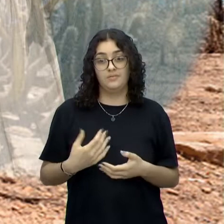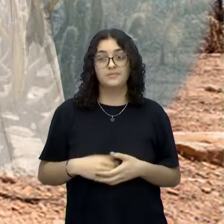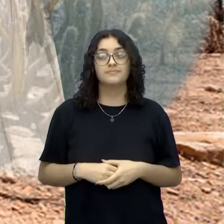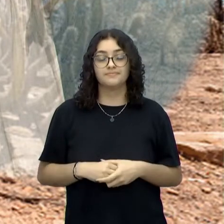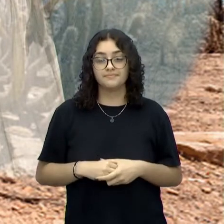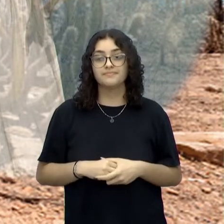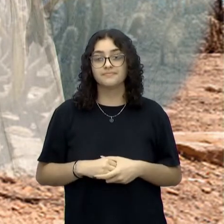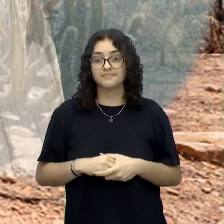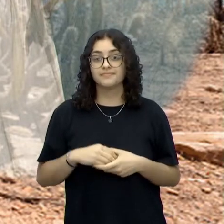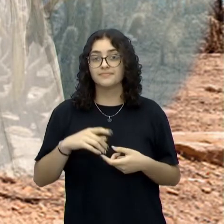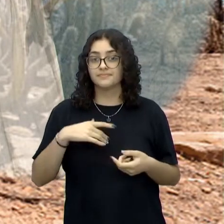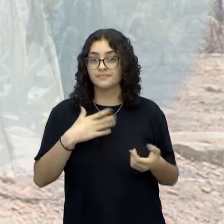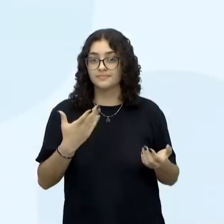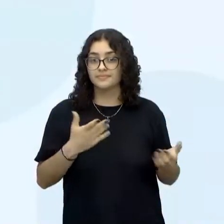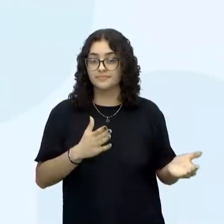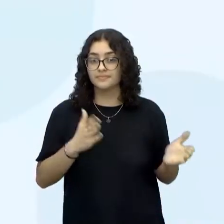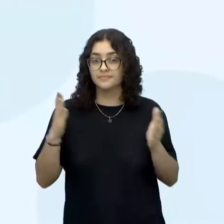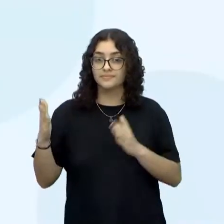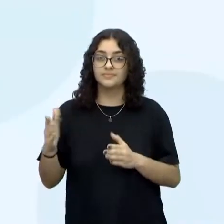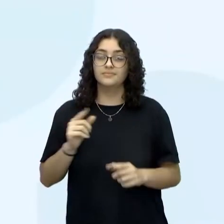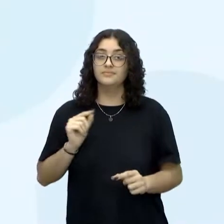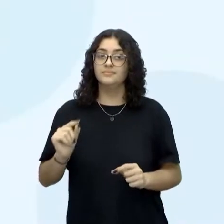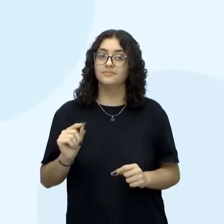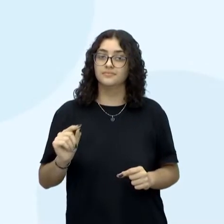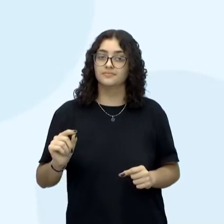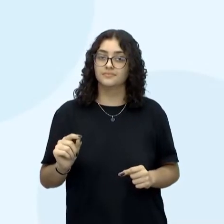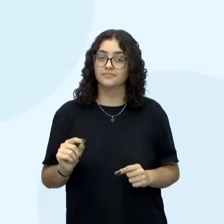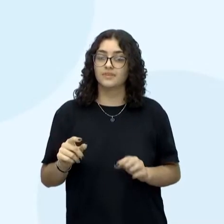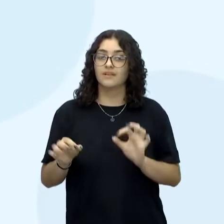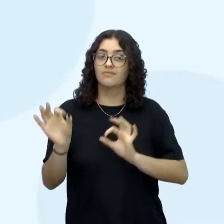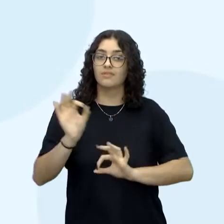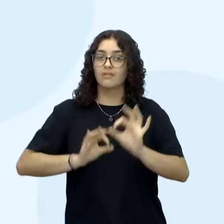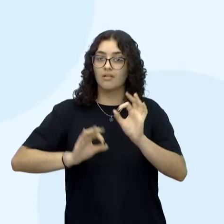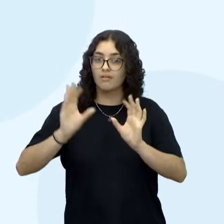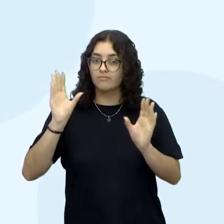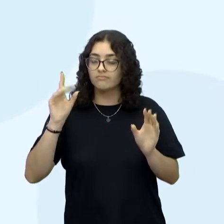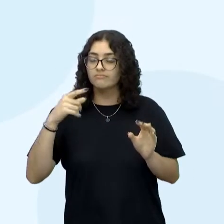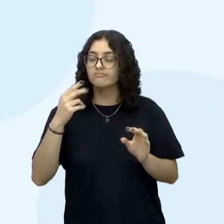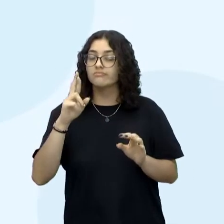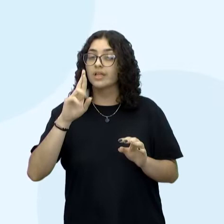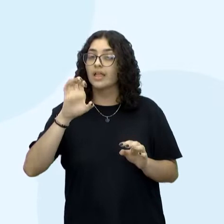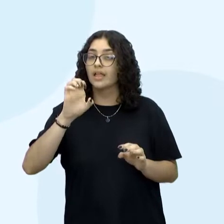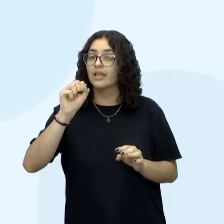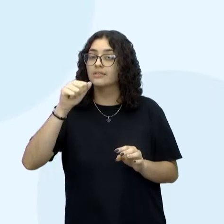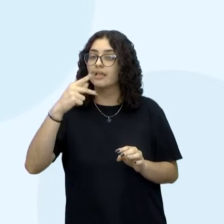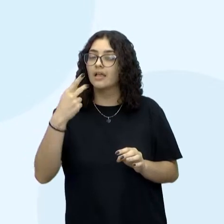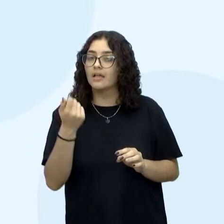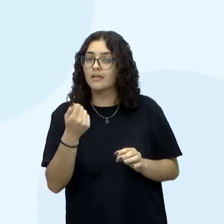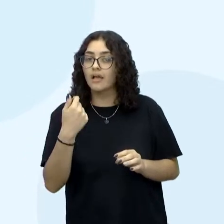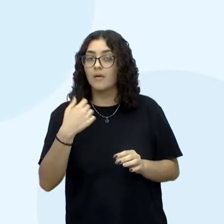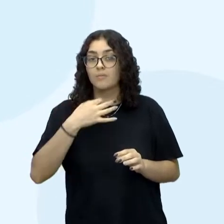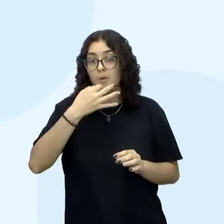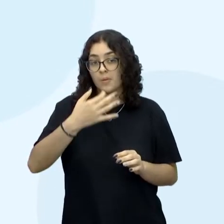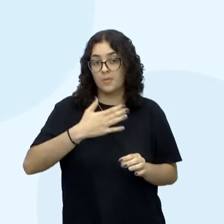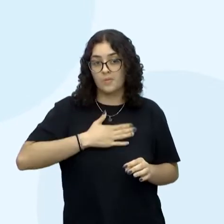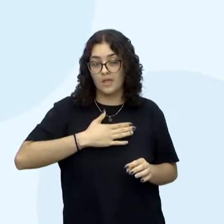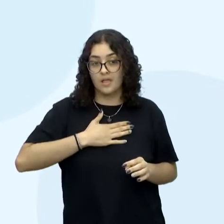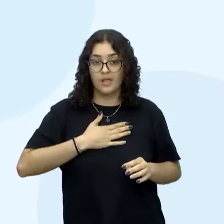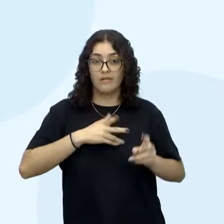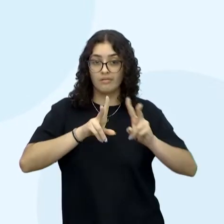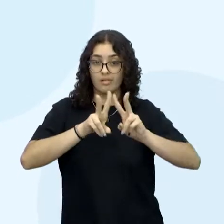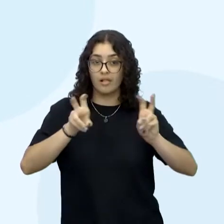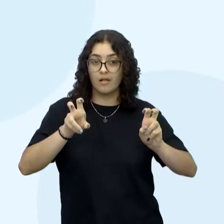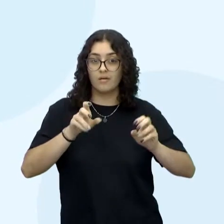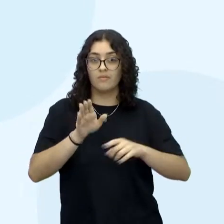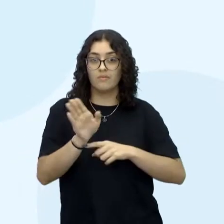sinopse. Aí eu vou para o quê? Próximo passo, a resenha. Então, uma resenha que eu fiz sobre